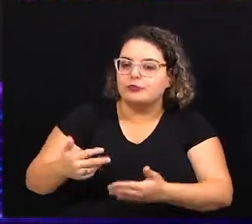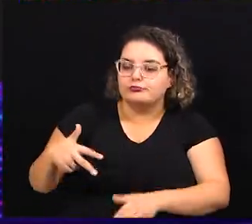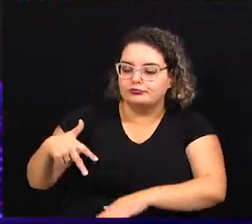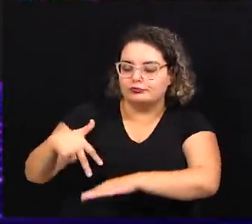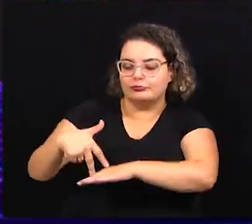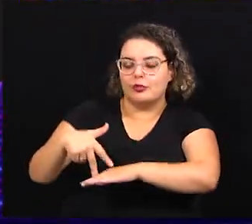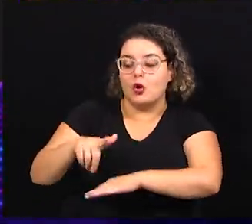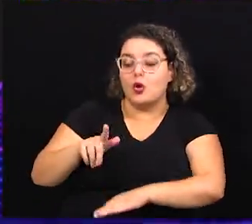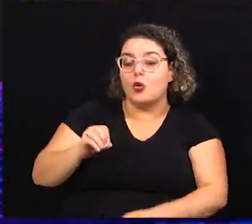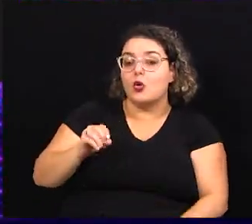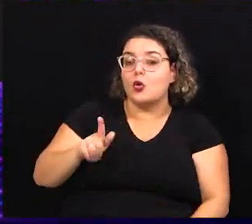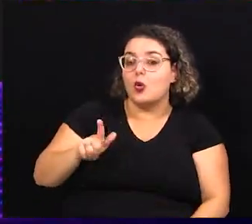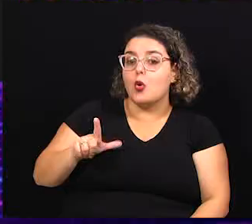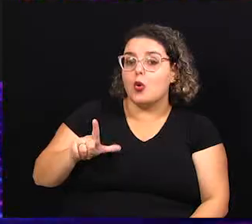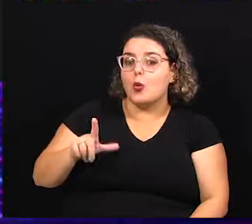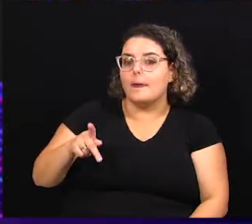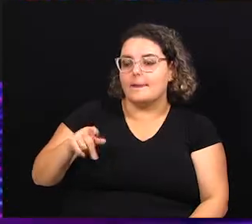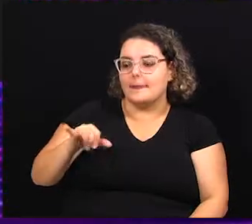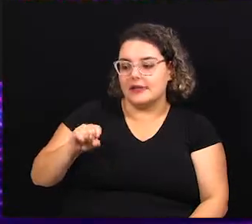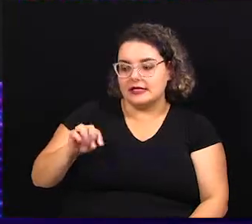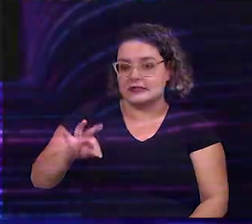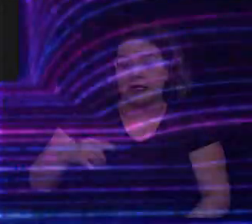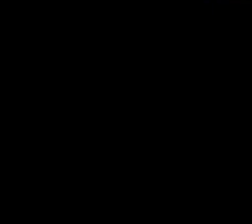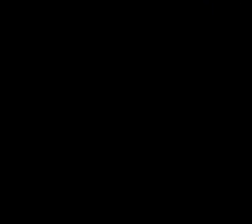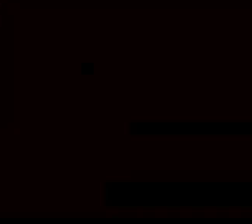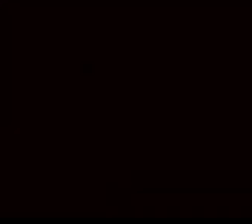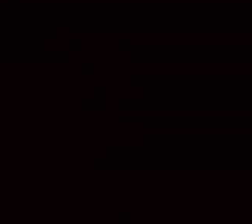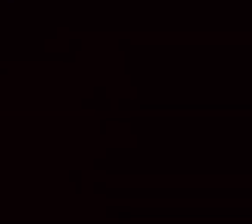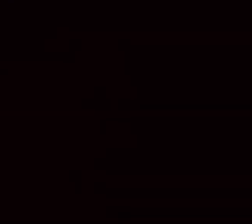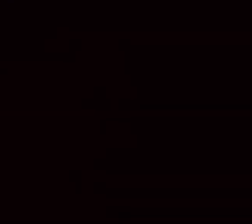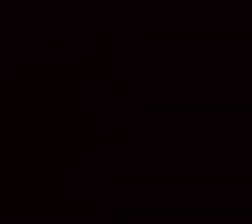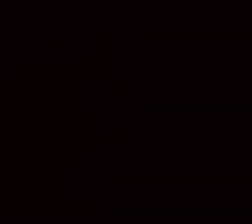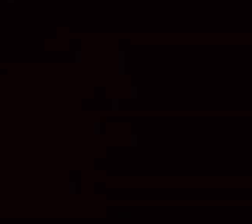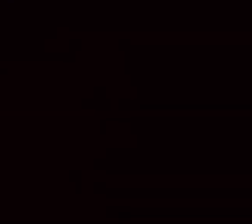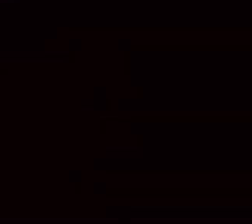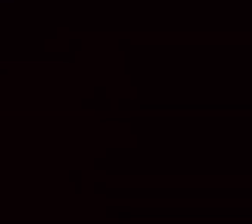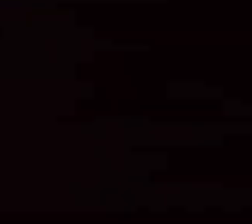ou melhor, o golpista na verdade trabalha com ela, na verdade.